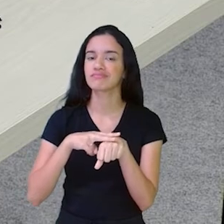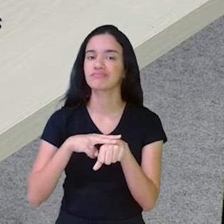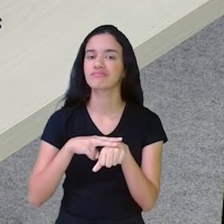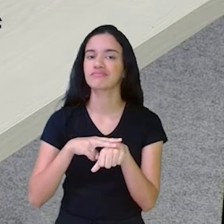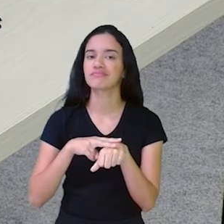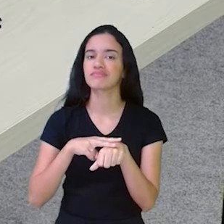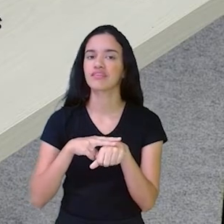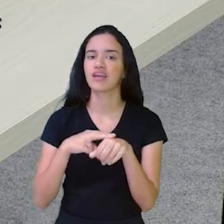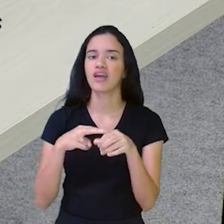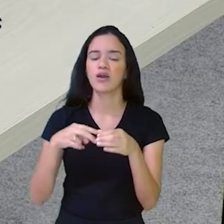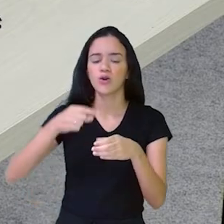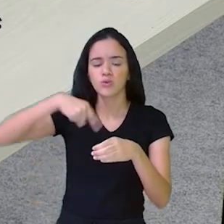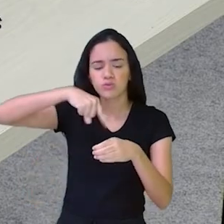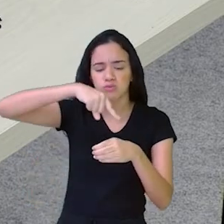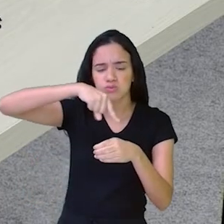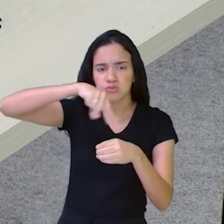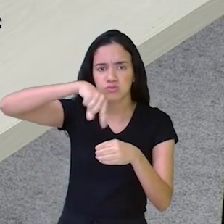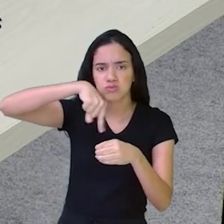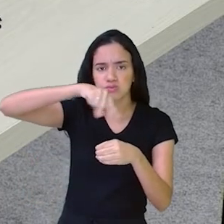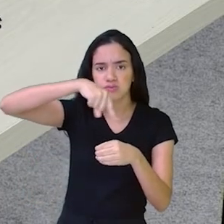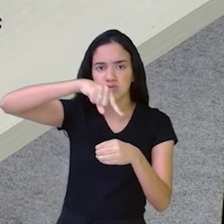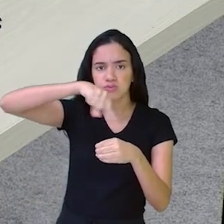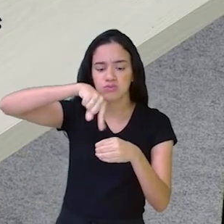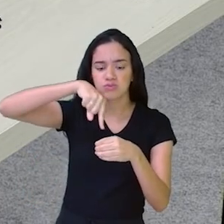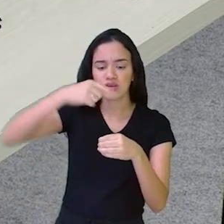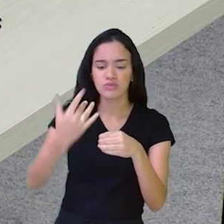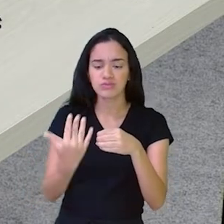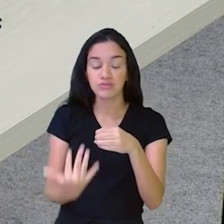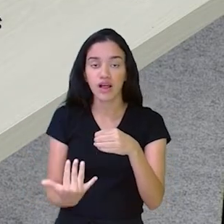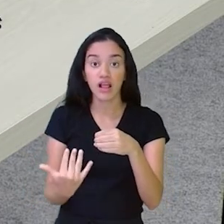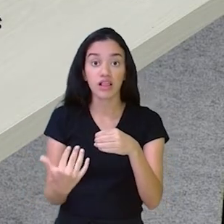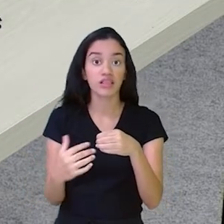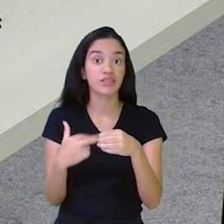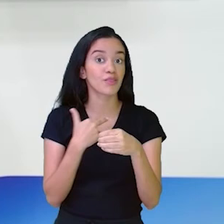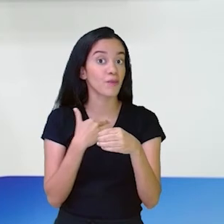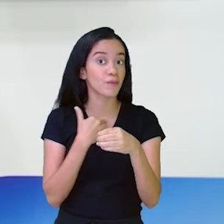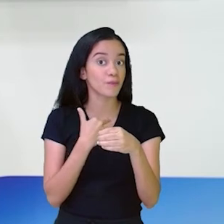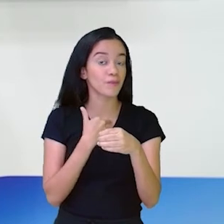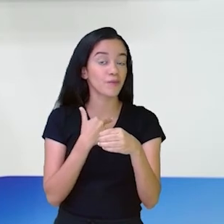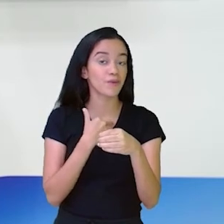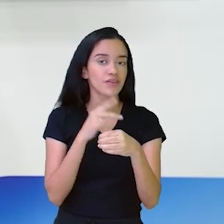Deixa eu diluir mais, porque também não pode ficar tão água, né? Tem que ser...